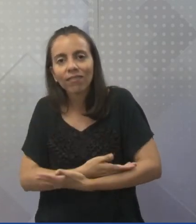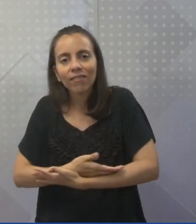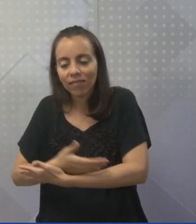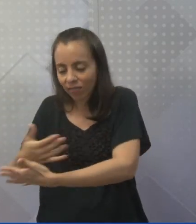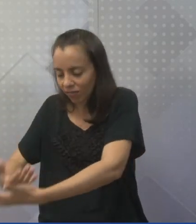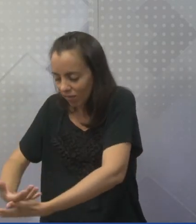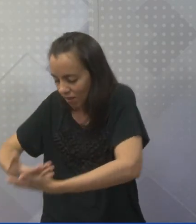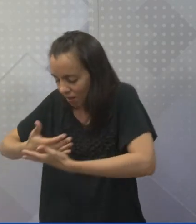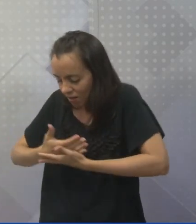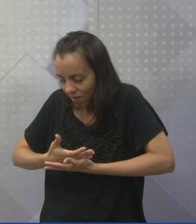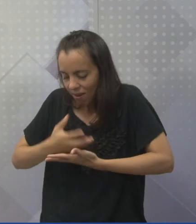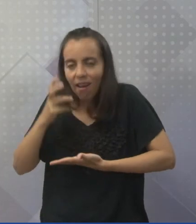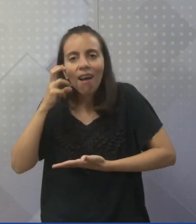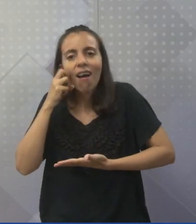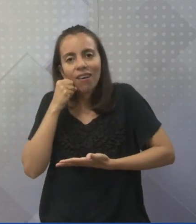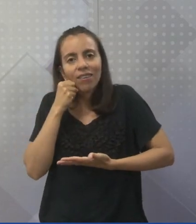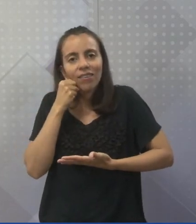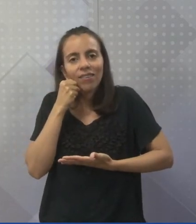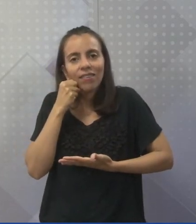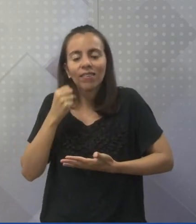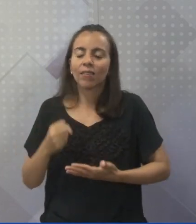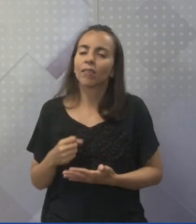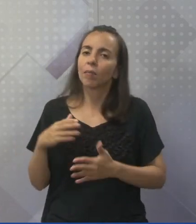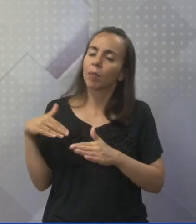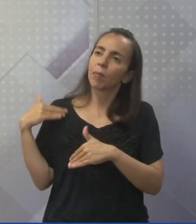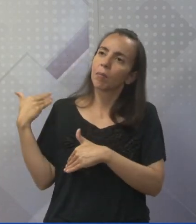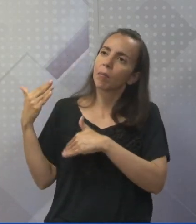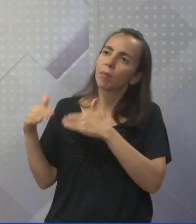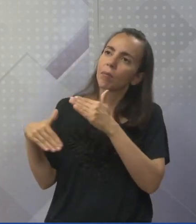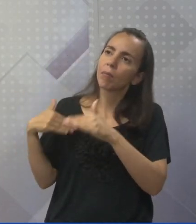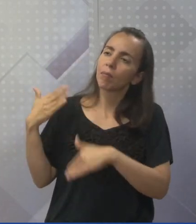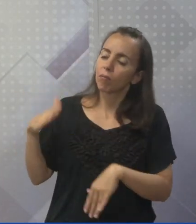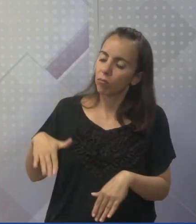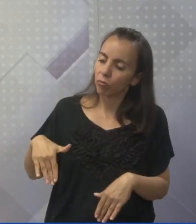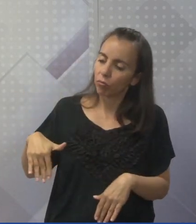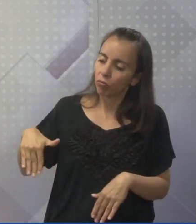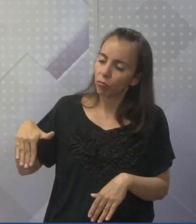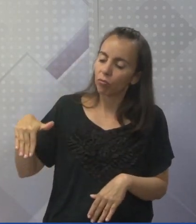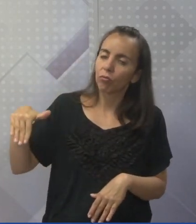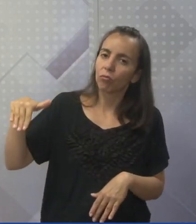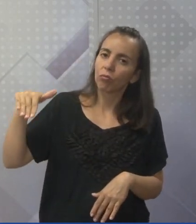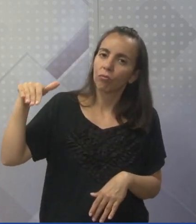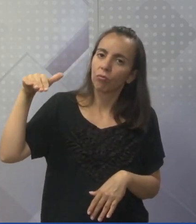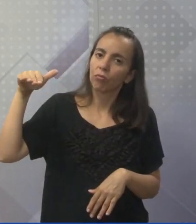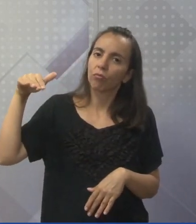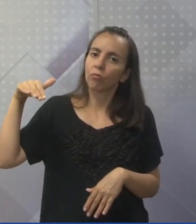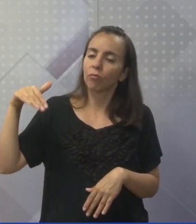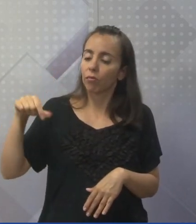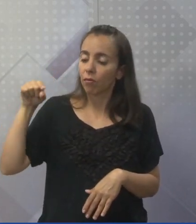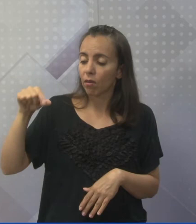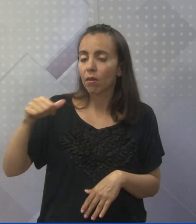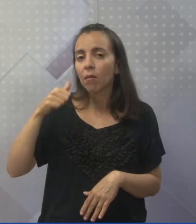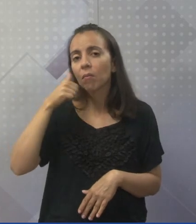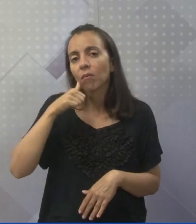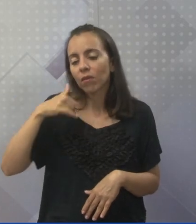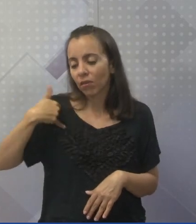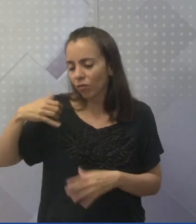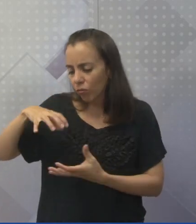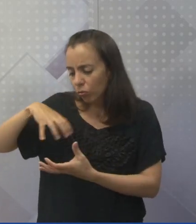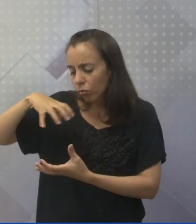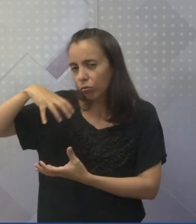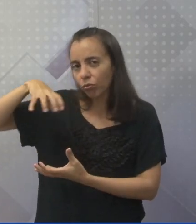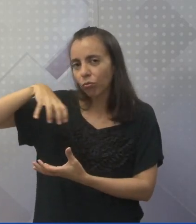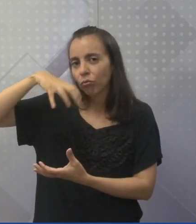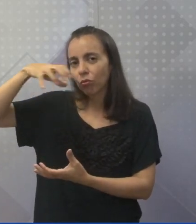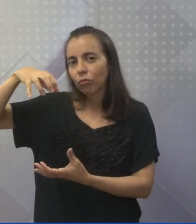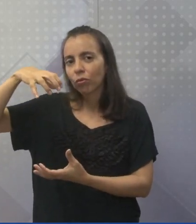Como sua filha. Com o passar do tempo, ela já na terceira idade, existe